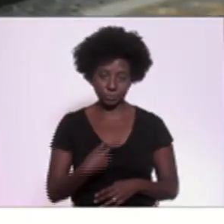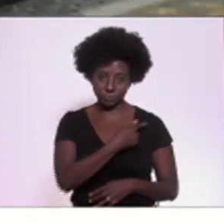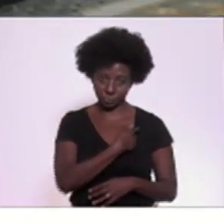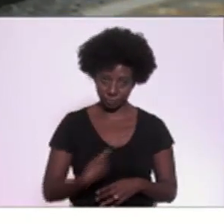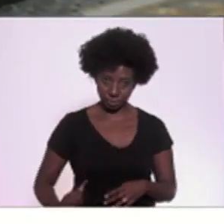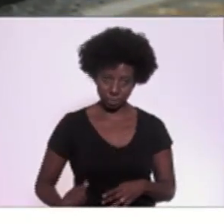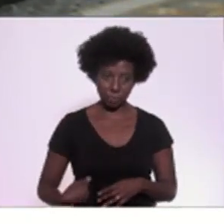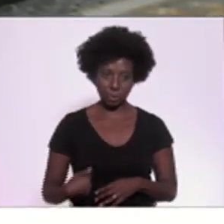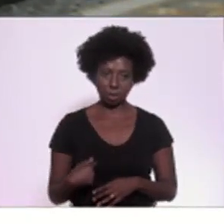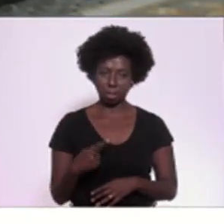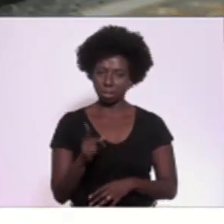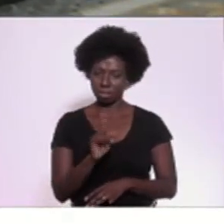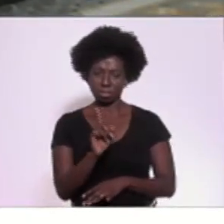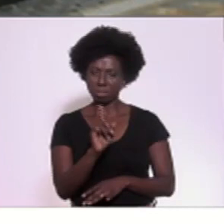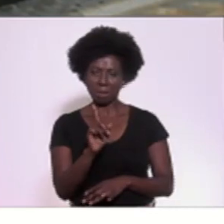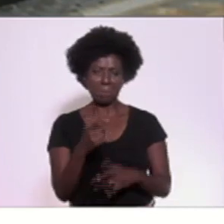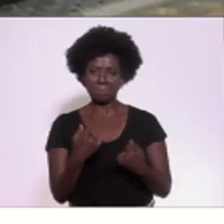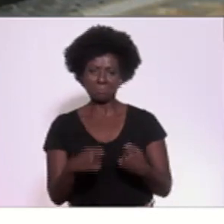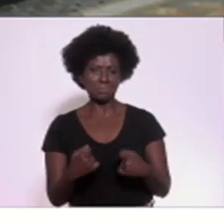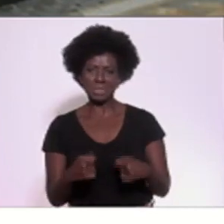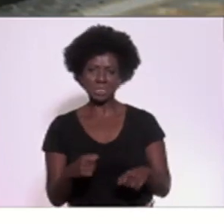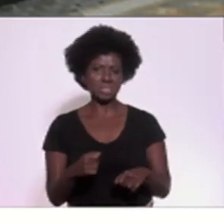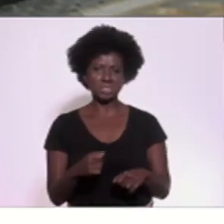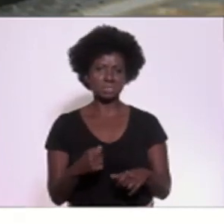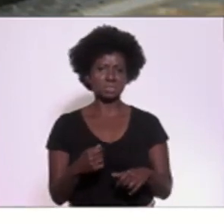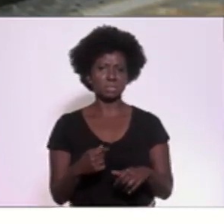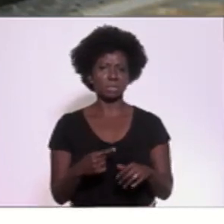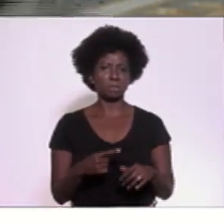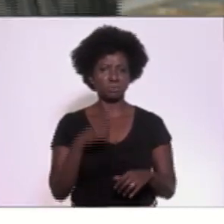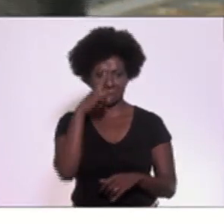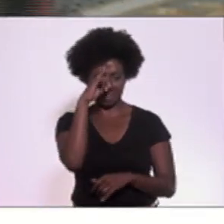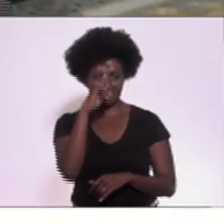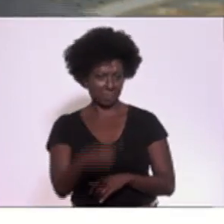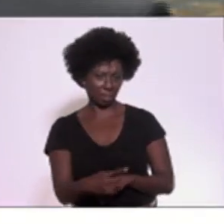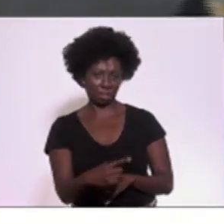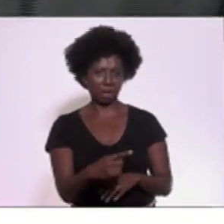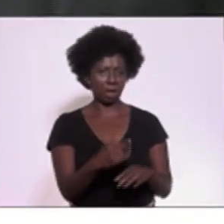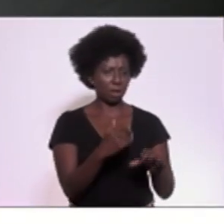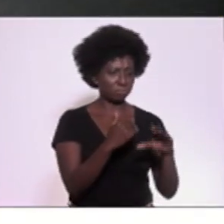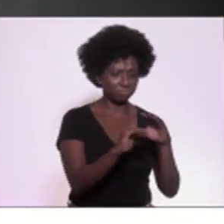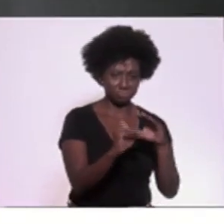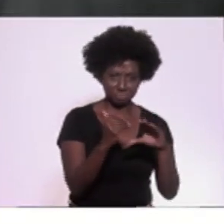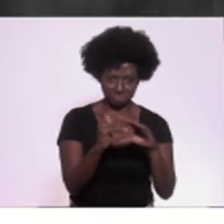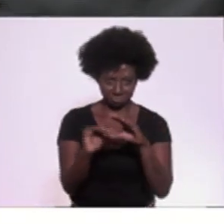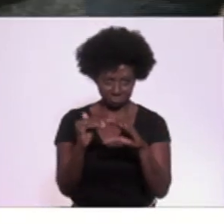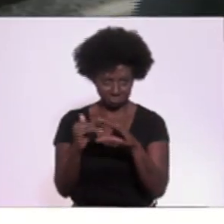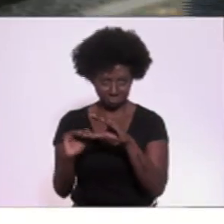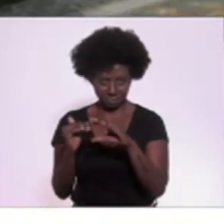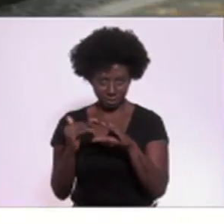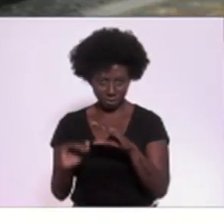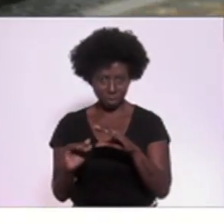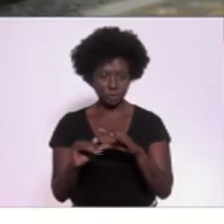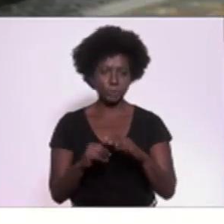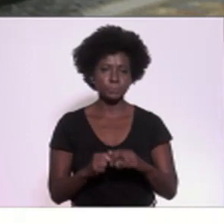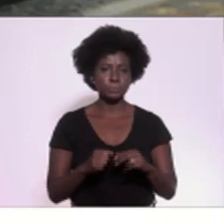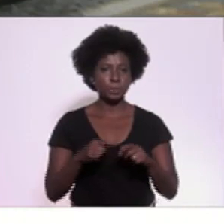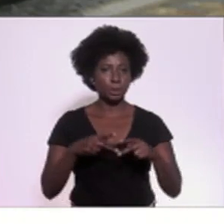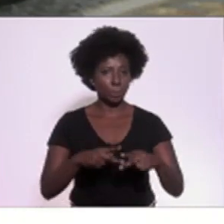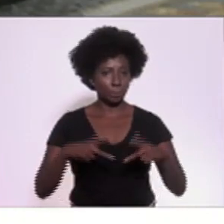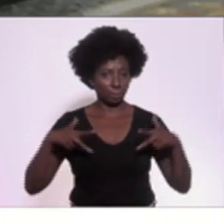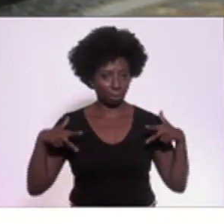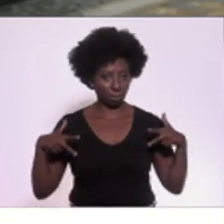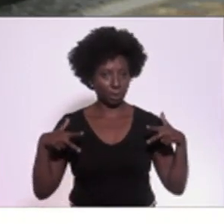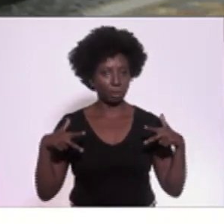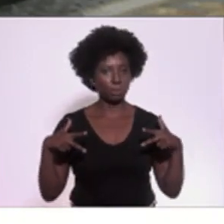não precisa e não mandará mensagem ao parlamento para